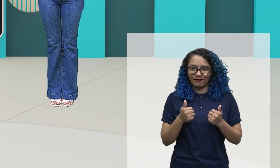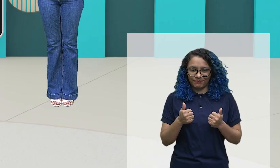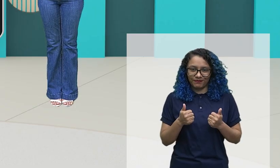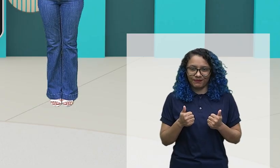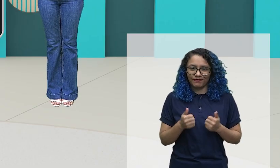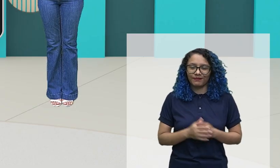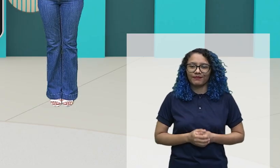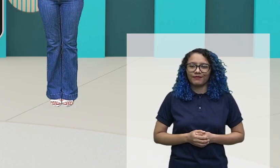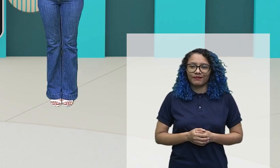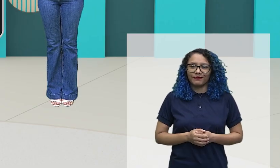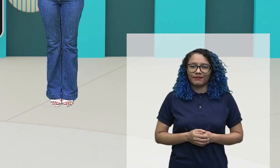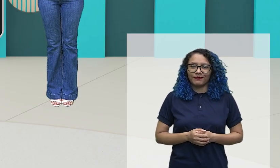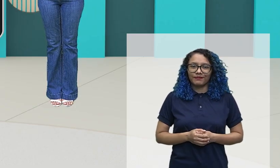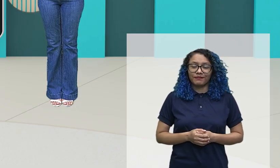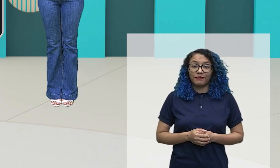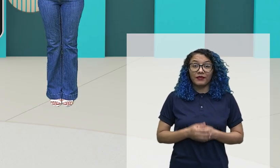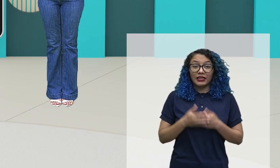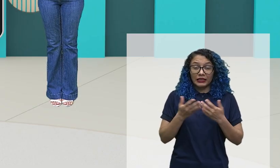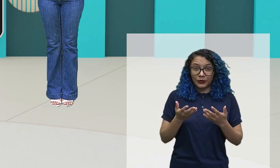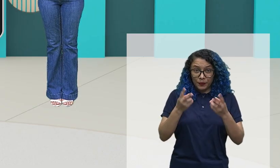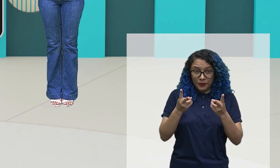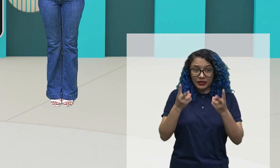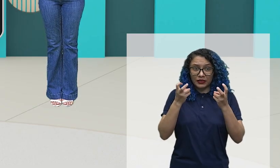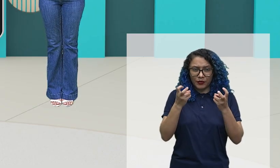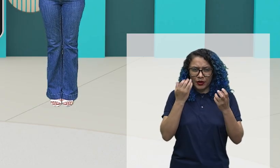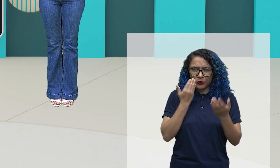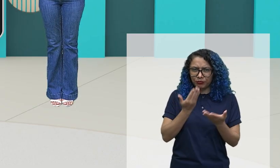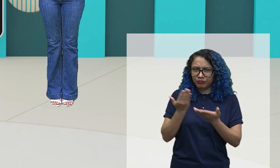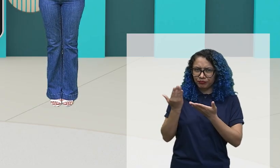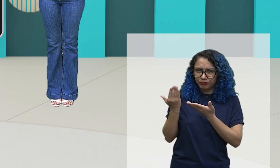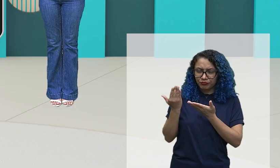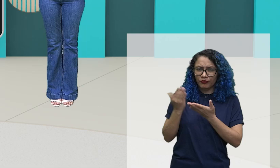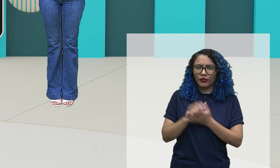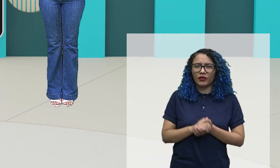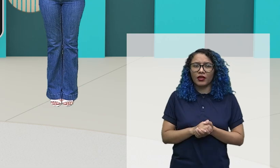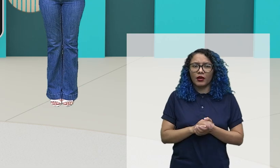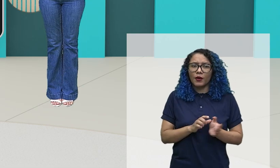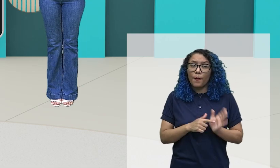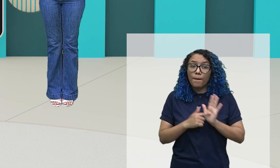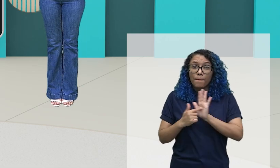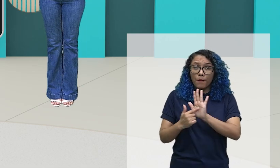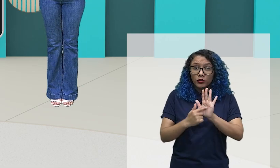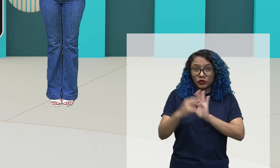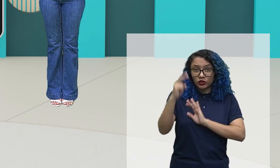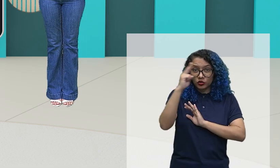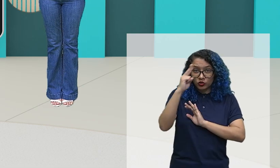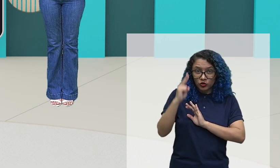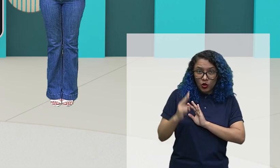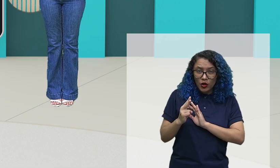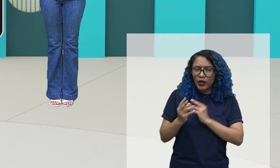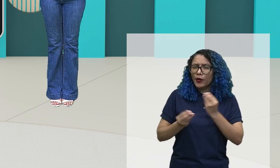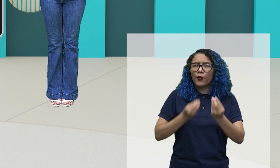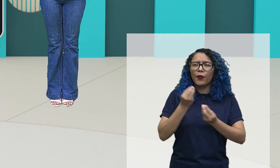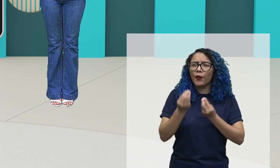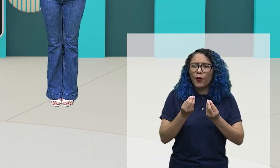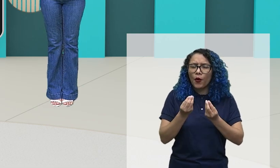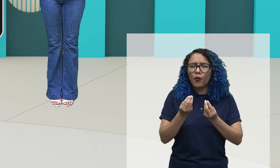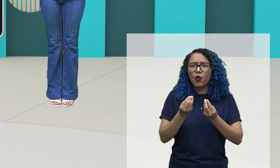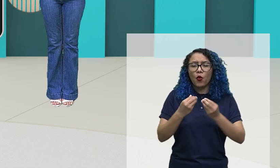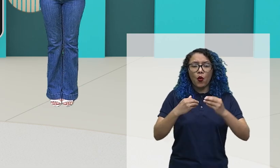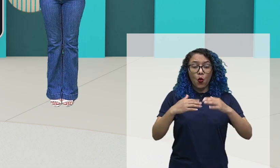Muito bem. Então, conseguiram observar que tem essa contação de história através do